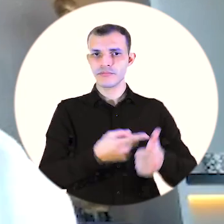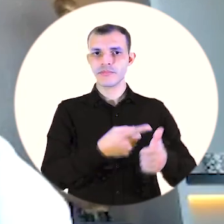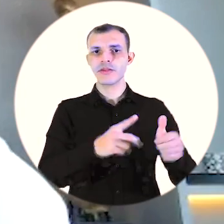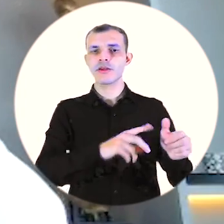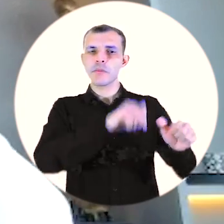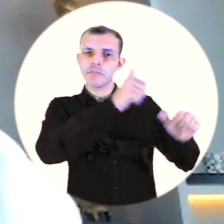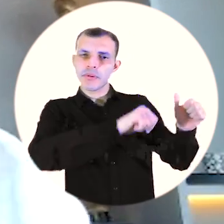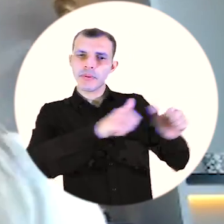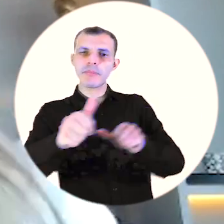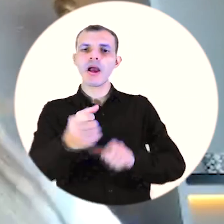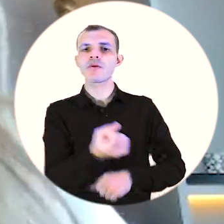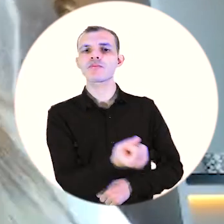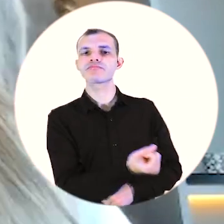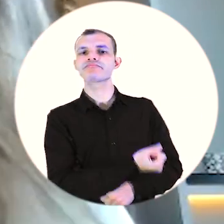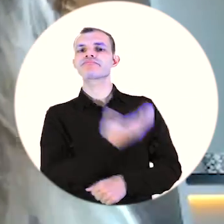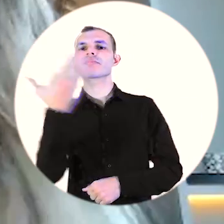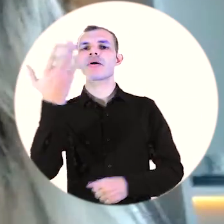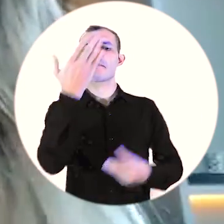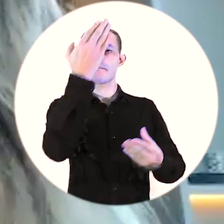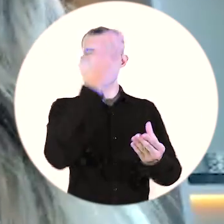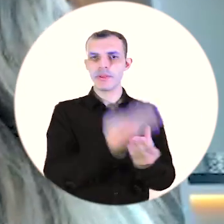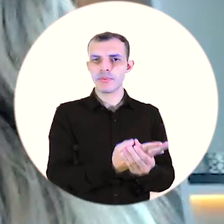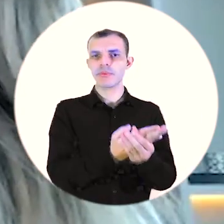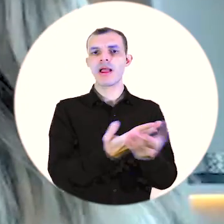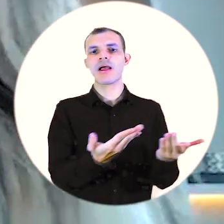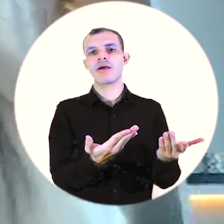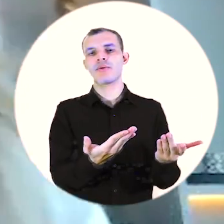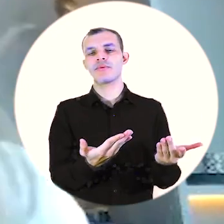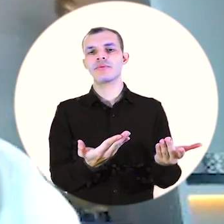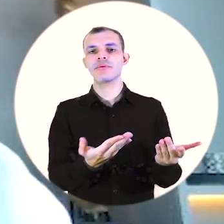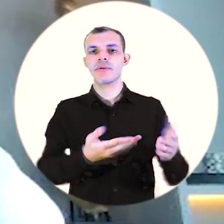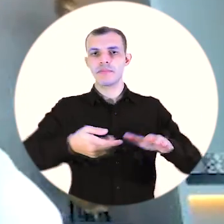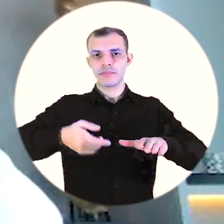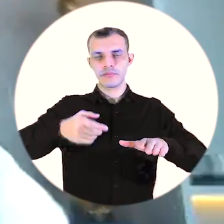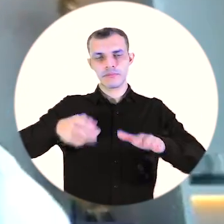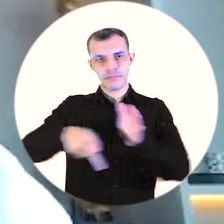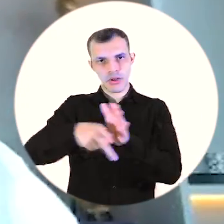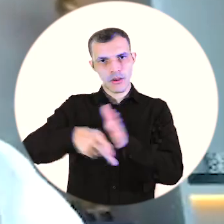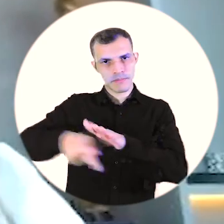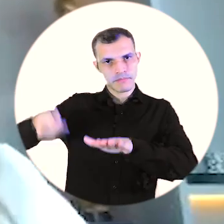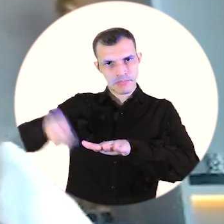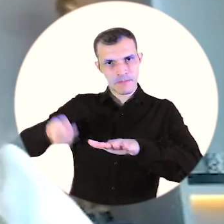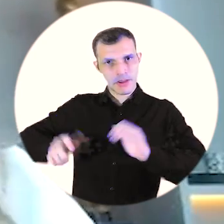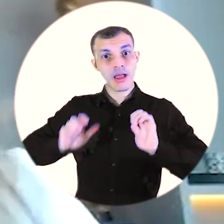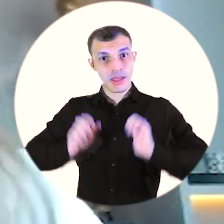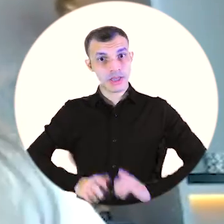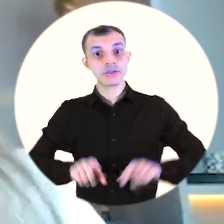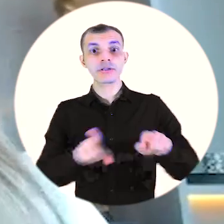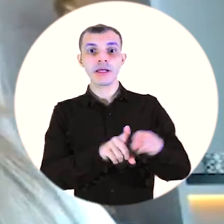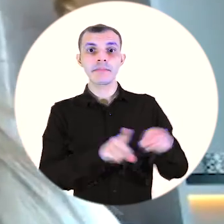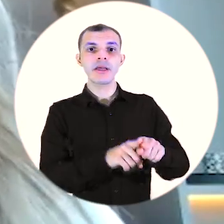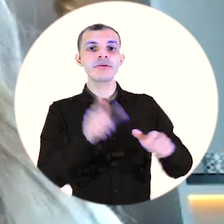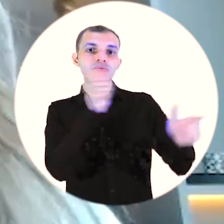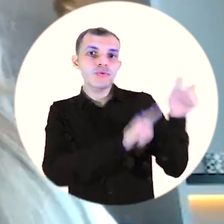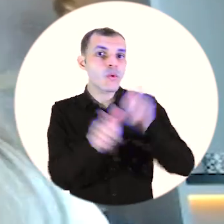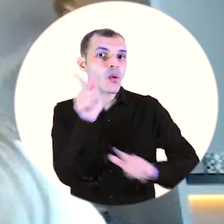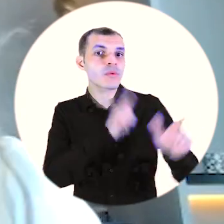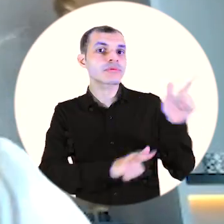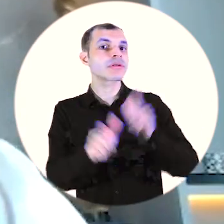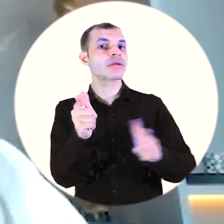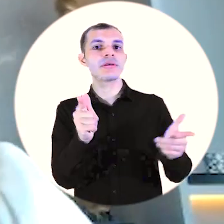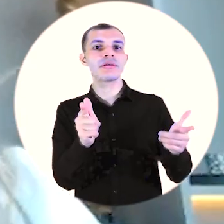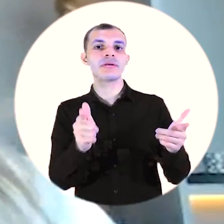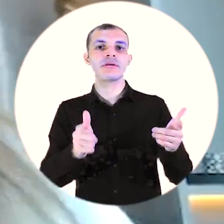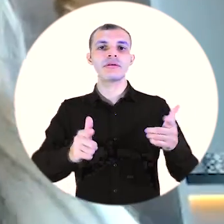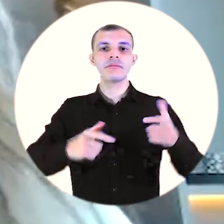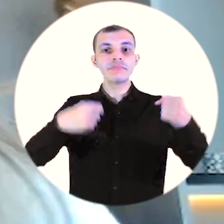análise efetiva dos números dos processos de cada tribunal de ética, para aferir também questão de produtividade,